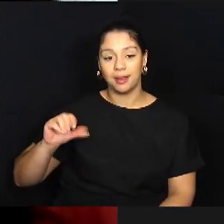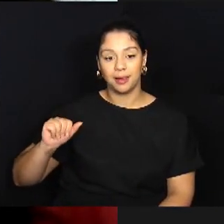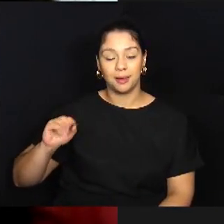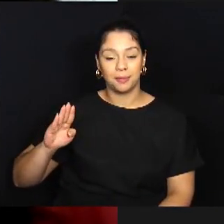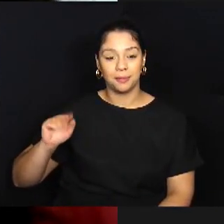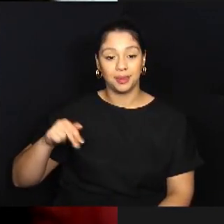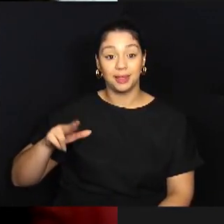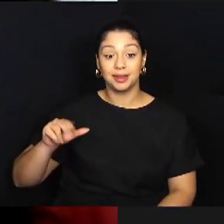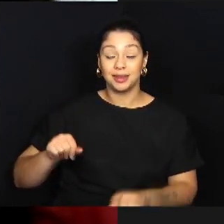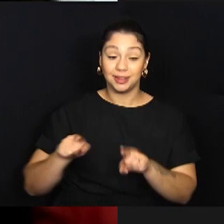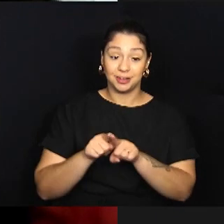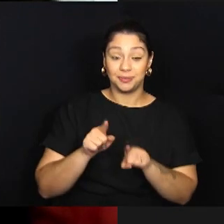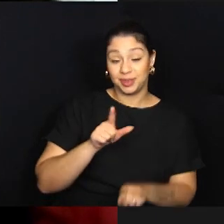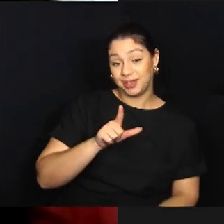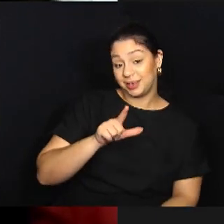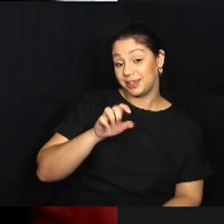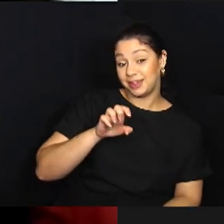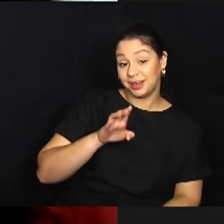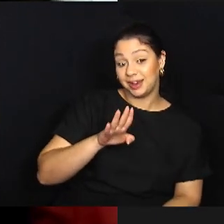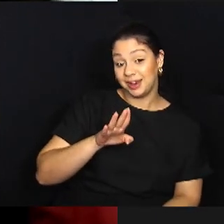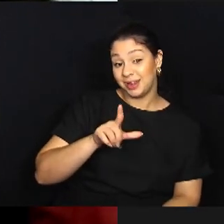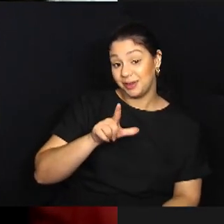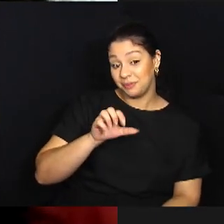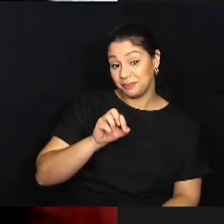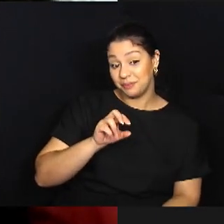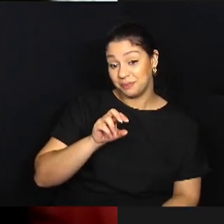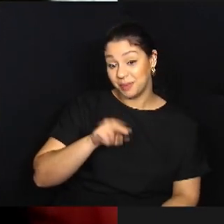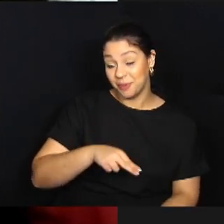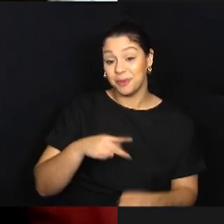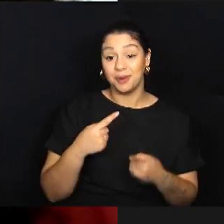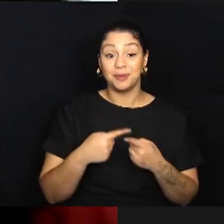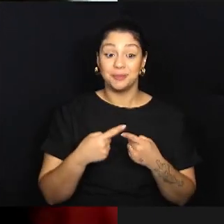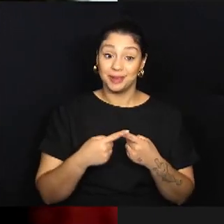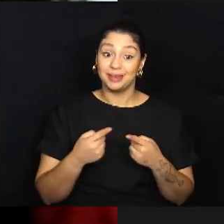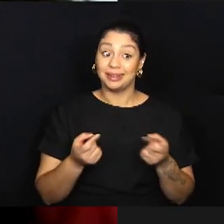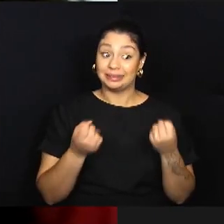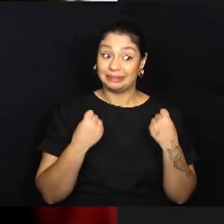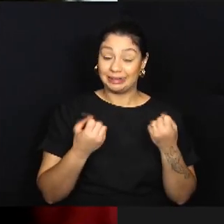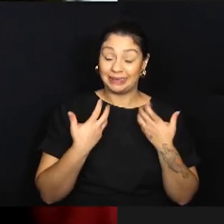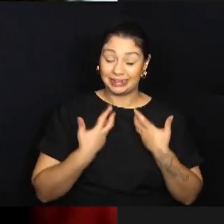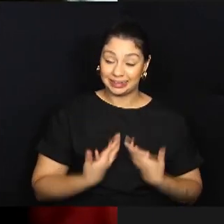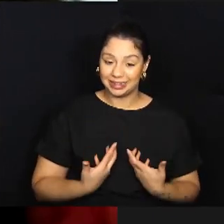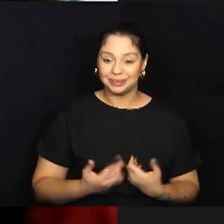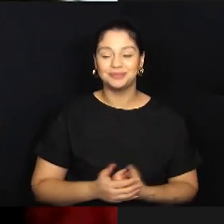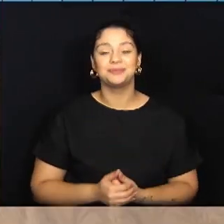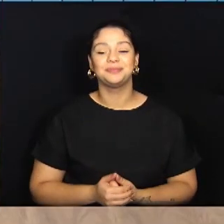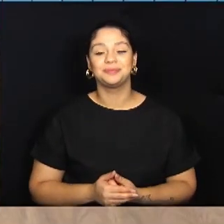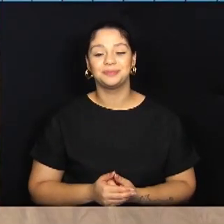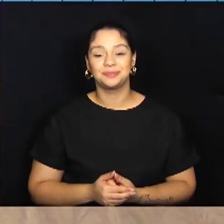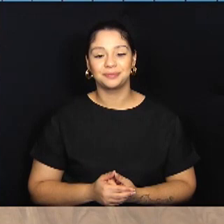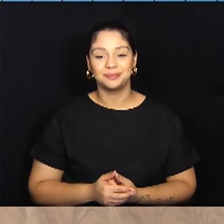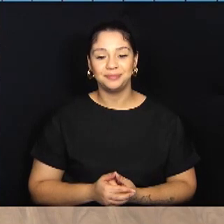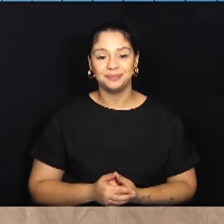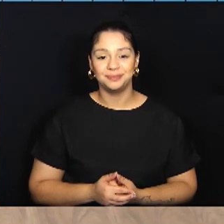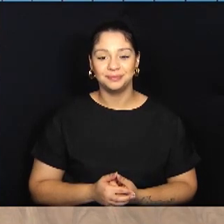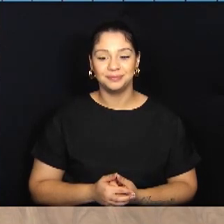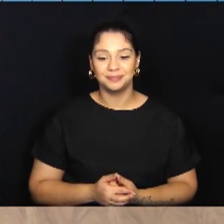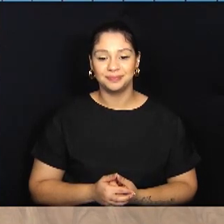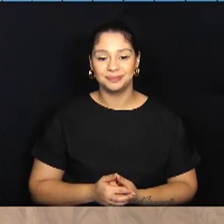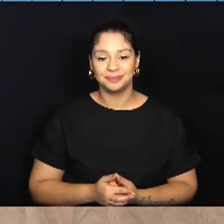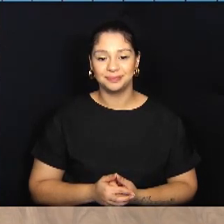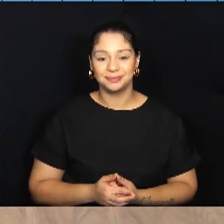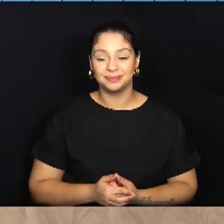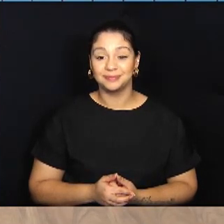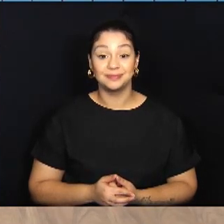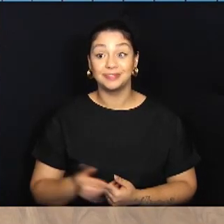com vontade, animado, porque chegou no final do dia, estava estourado. Sobre E a este. gente não tem. Pode falar, Glória. Desculpa. A gente